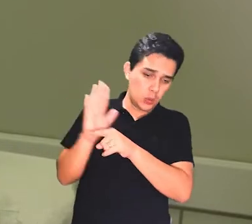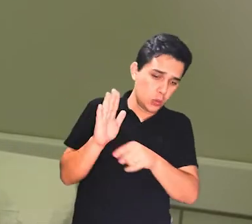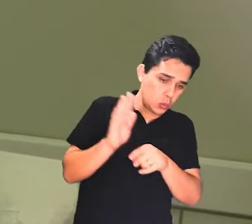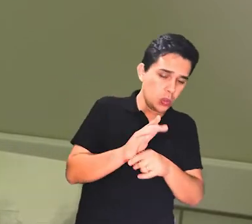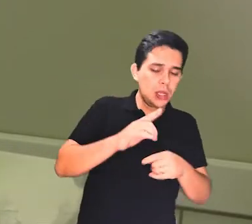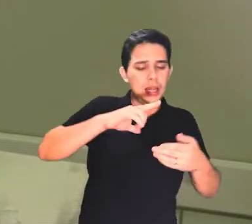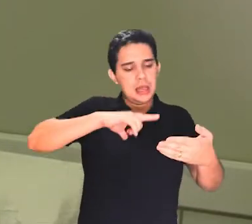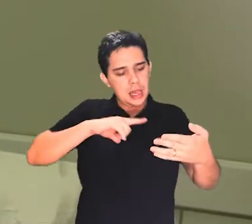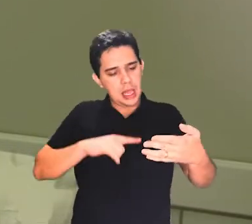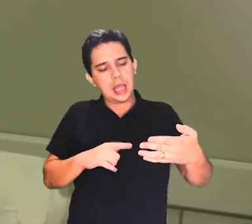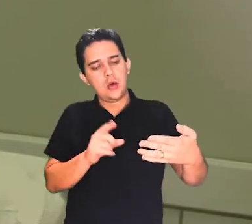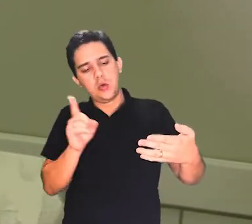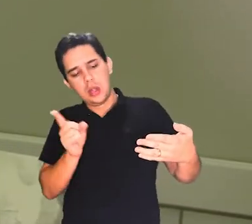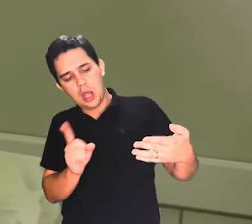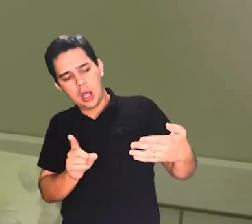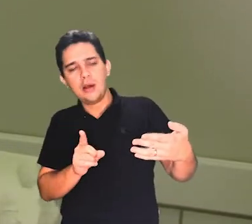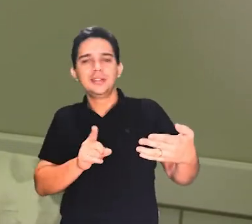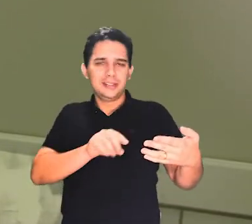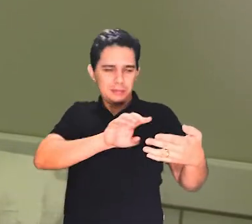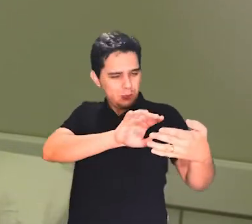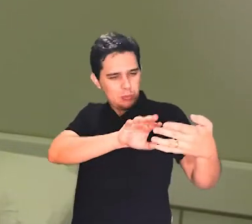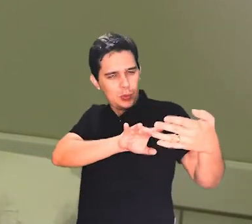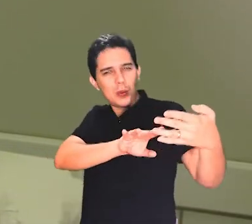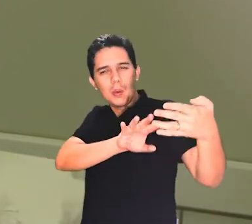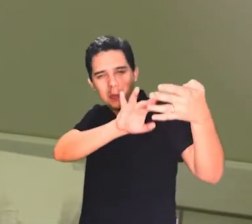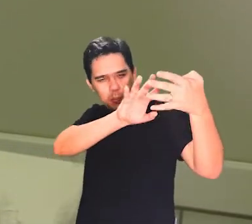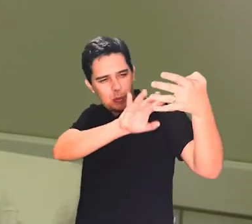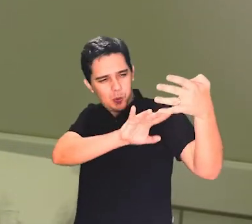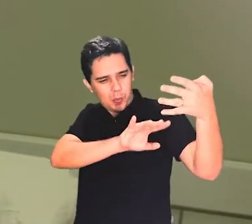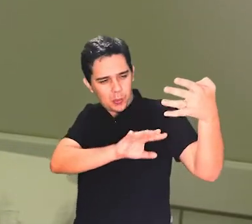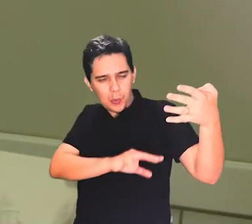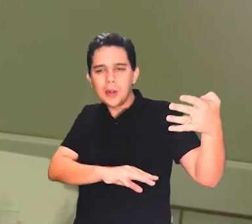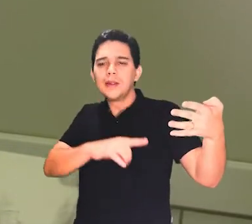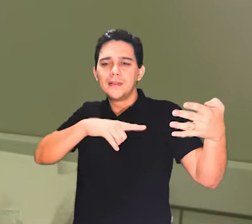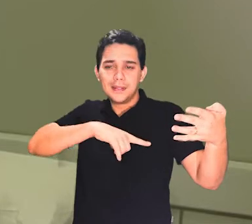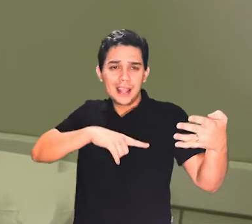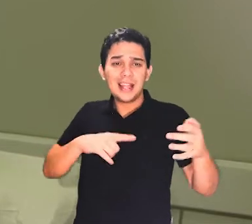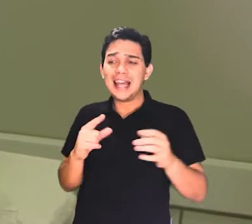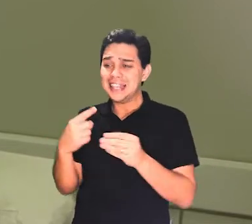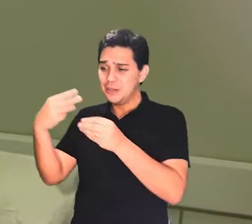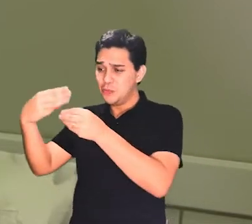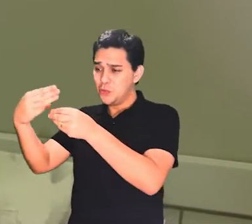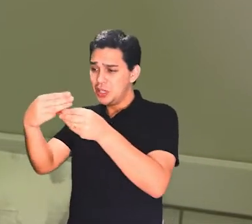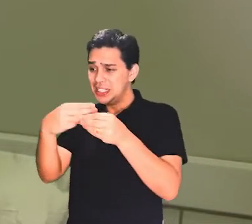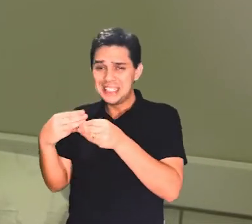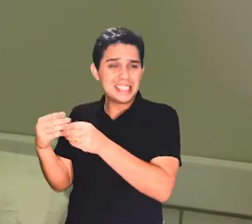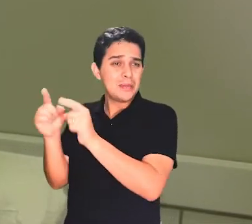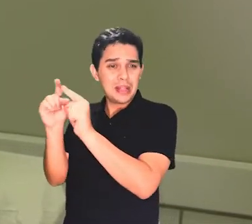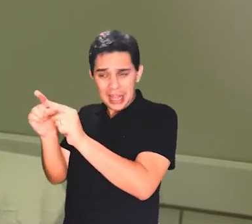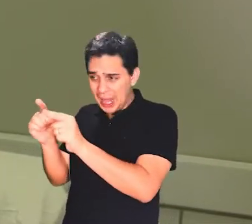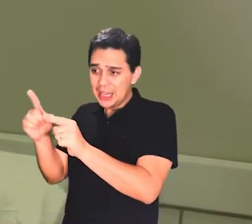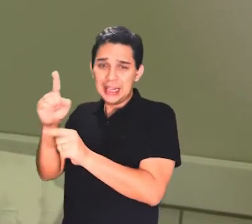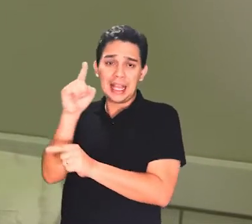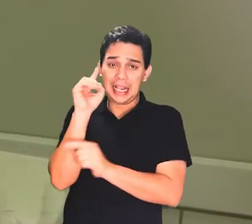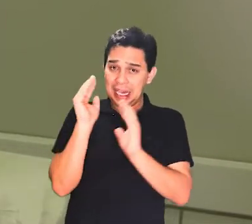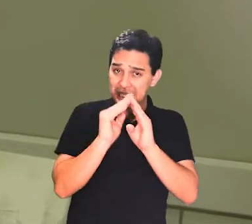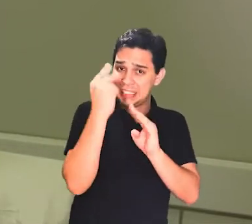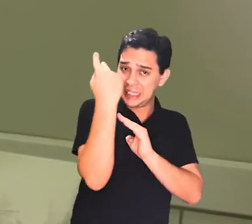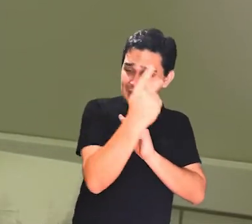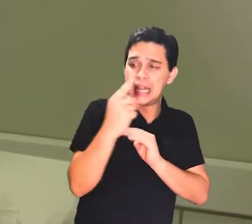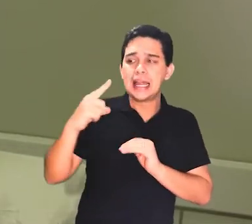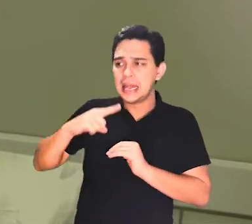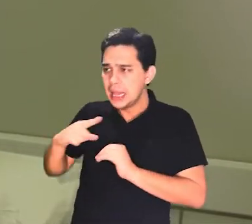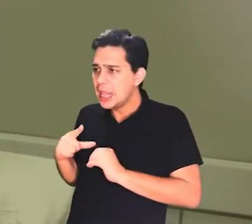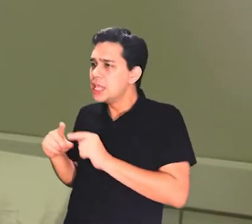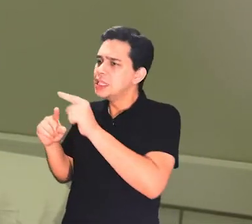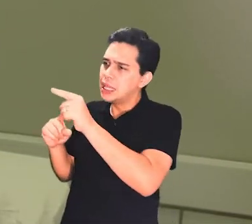todos os pontos necessários, se tem centro de atenção psicossocial, se tem residência terapêutica para receber aqueles que vão